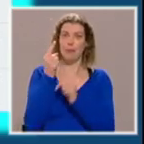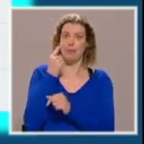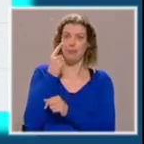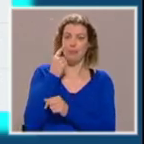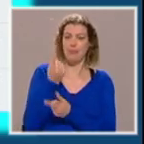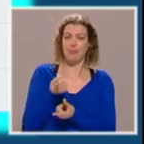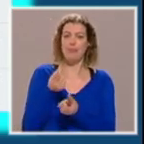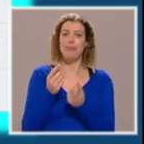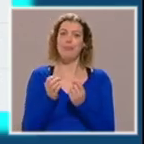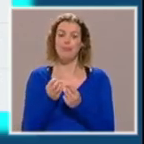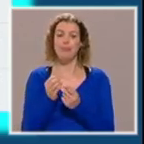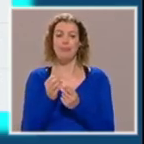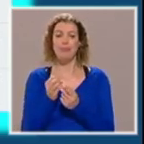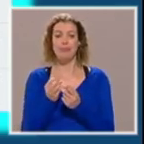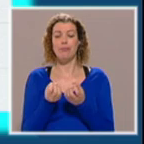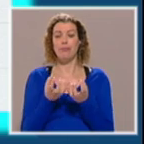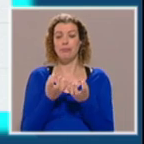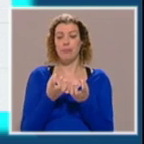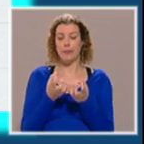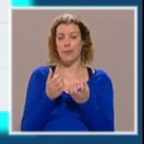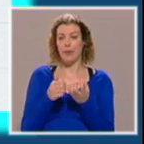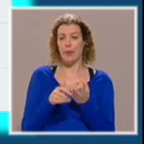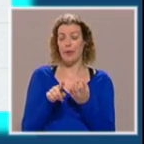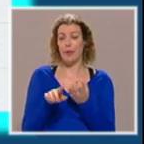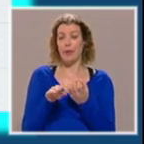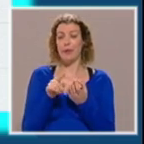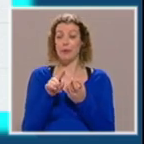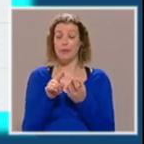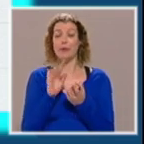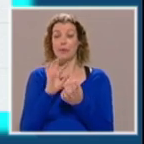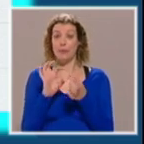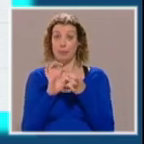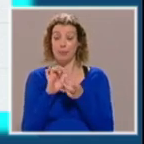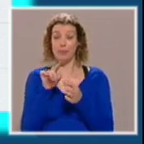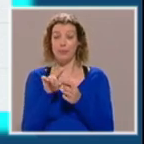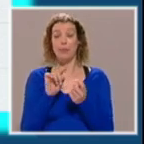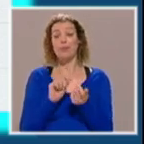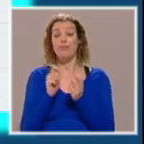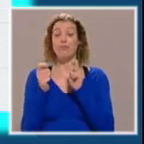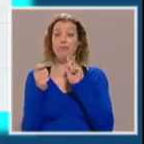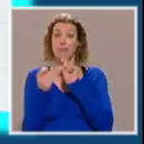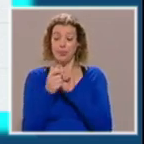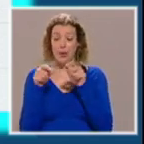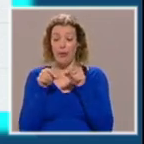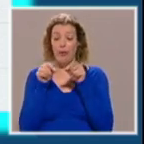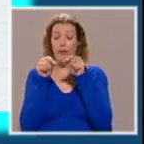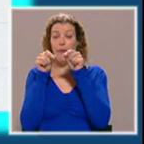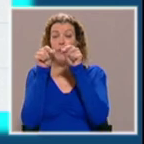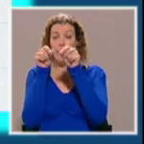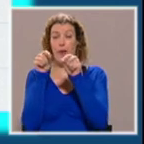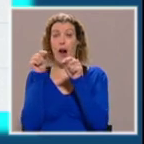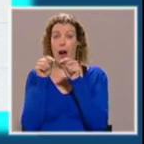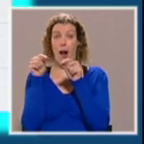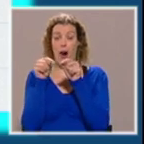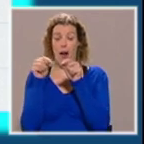férteis nos epidídimos. Dos epidídimos são transportados para os canais deferentes e nos